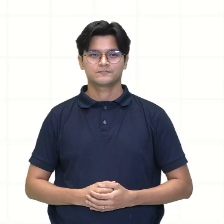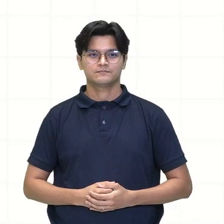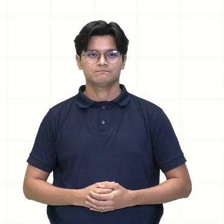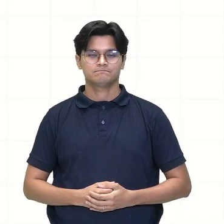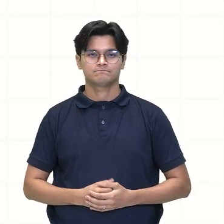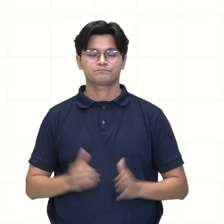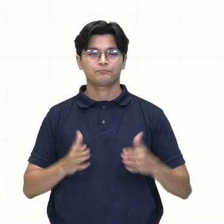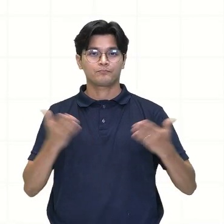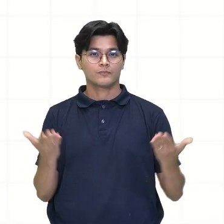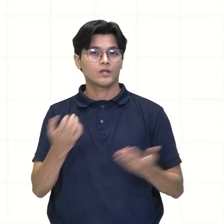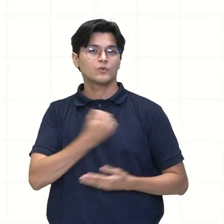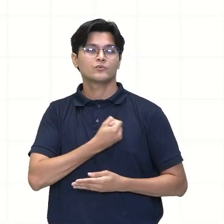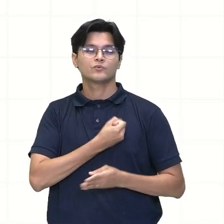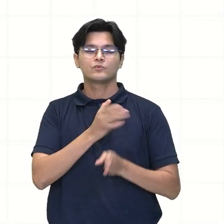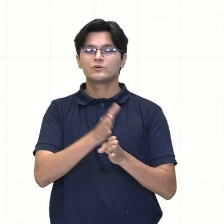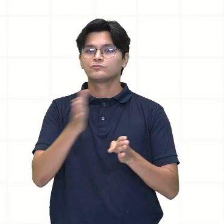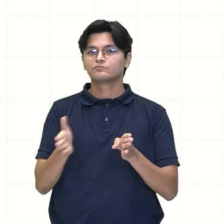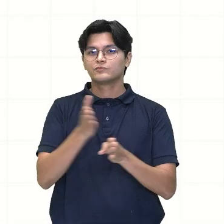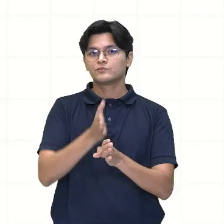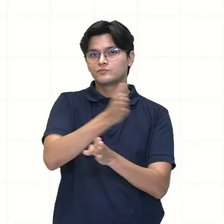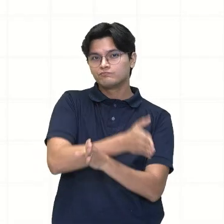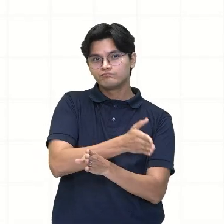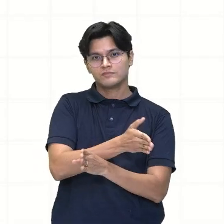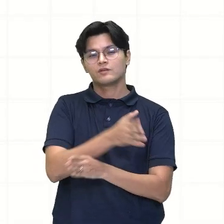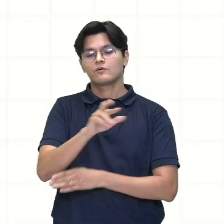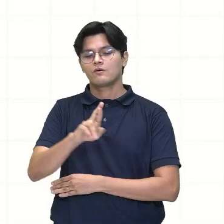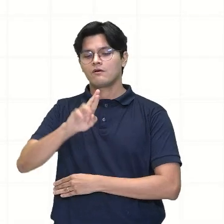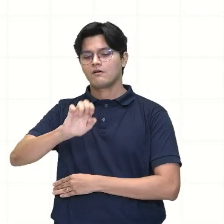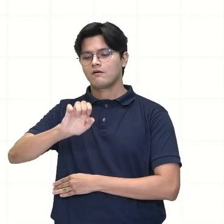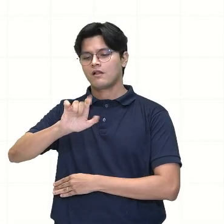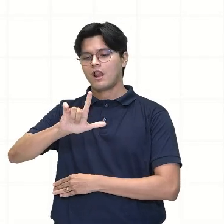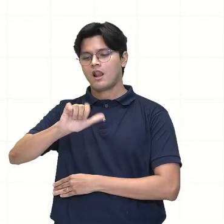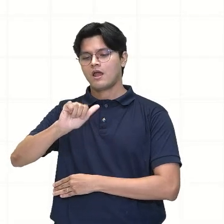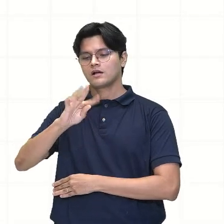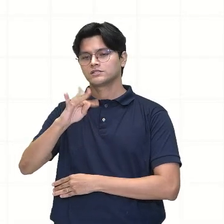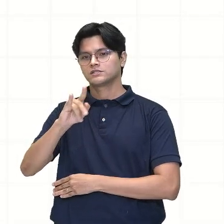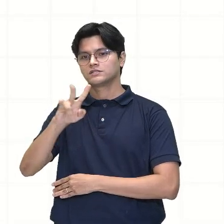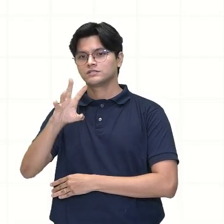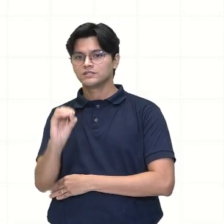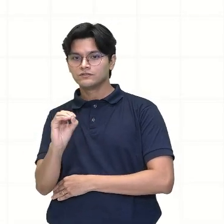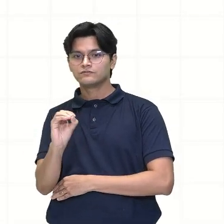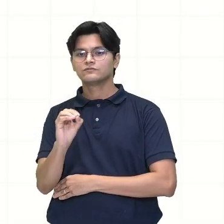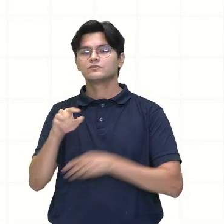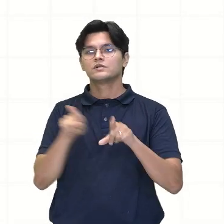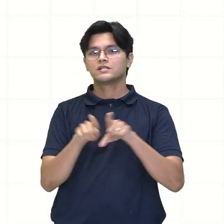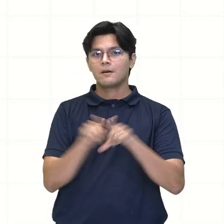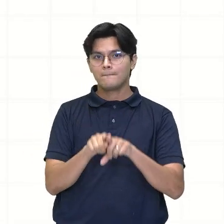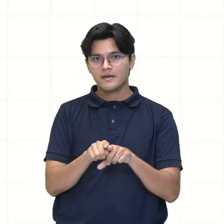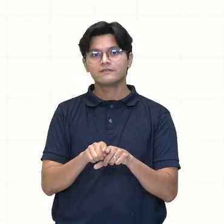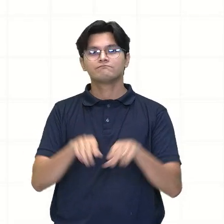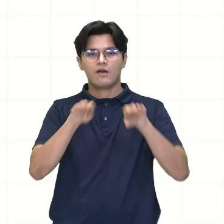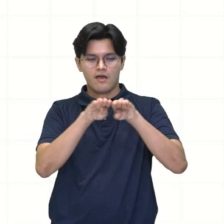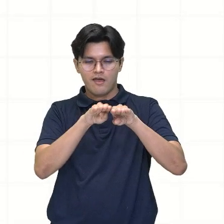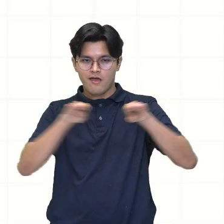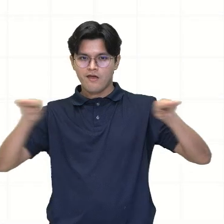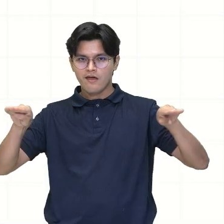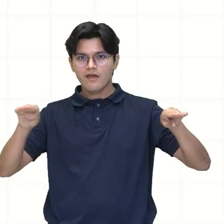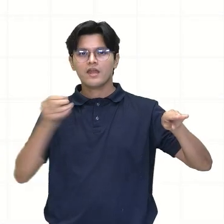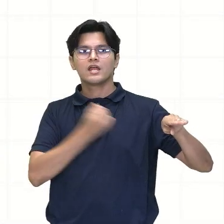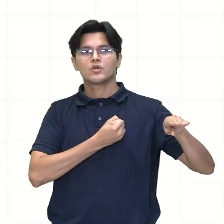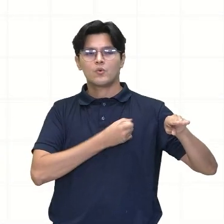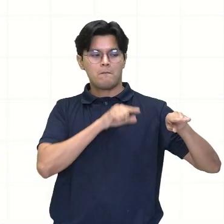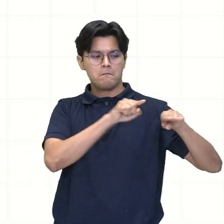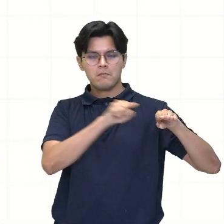Então, número inteiro relativo e posição na reta numérica. Então,